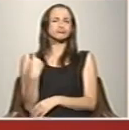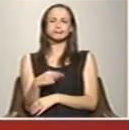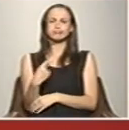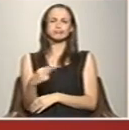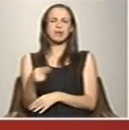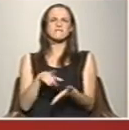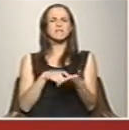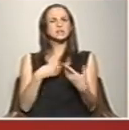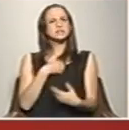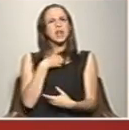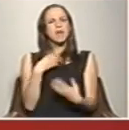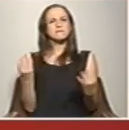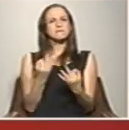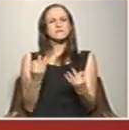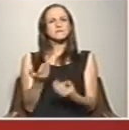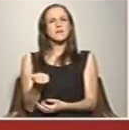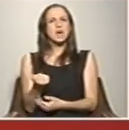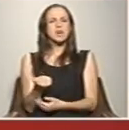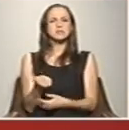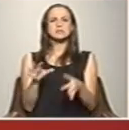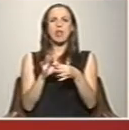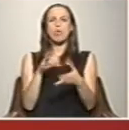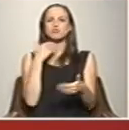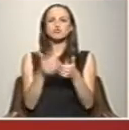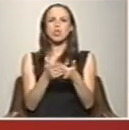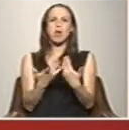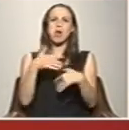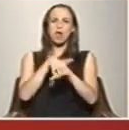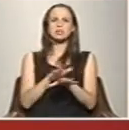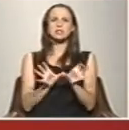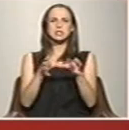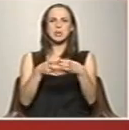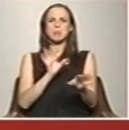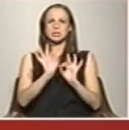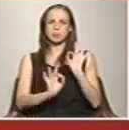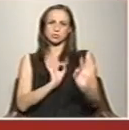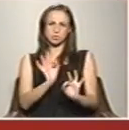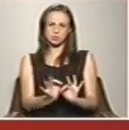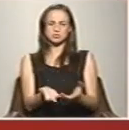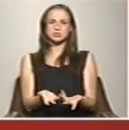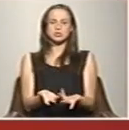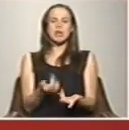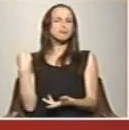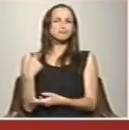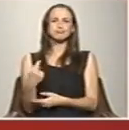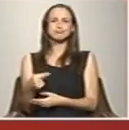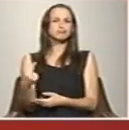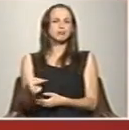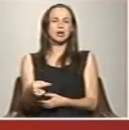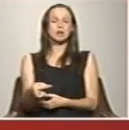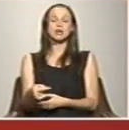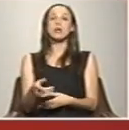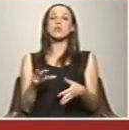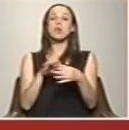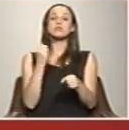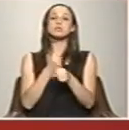de trabalharmos situações sociais de idosos, integrados nas equipas de terapêuticas. Diariamente, a partir de um serviço de